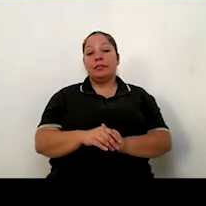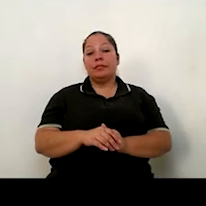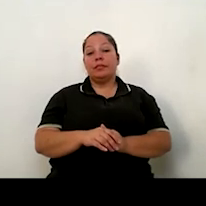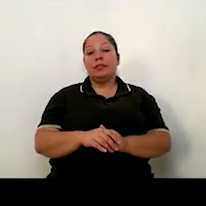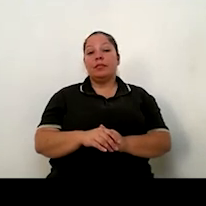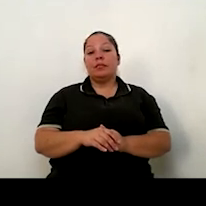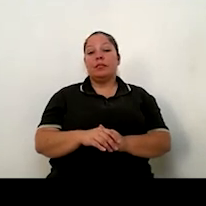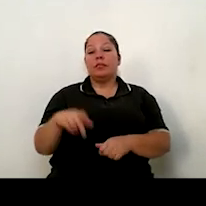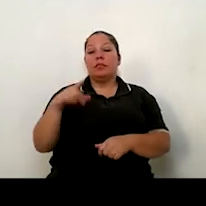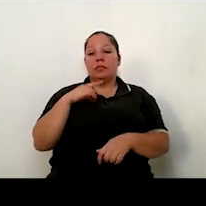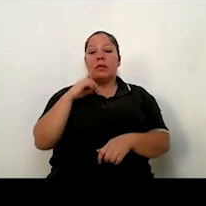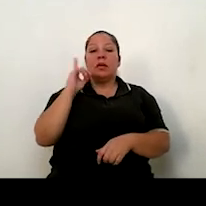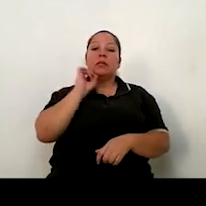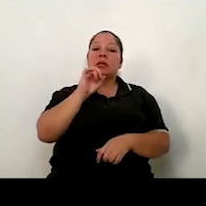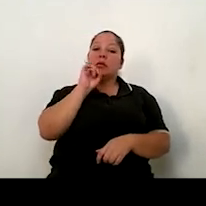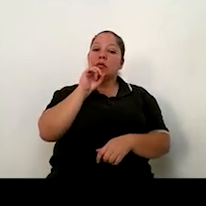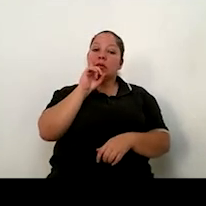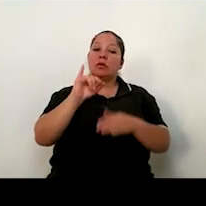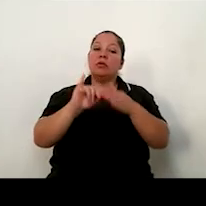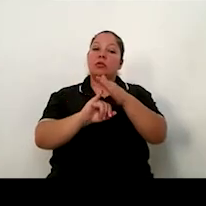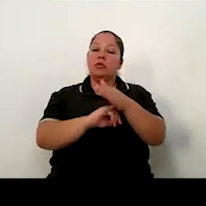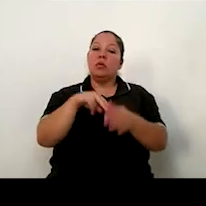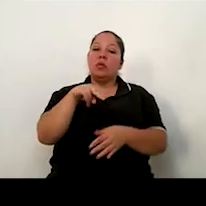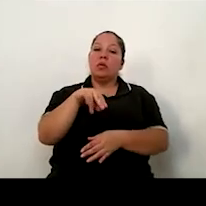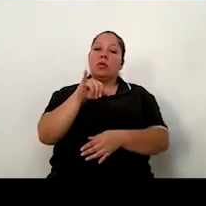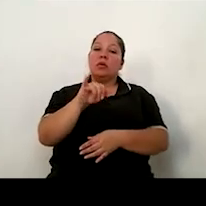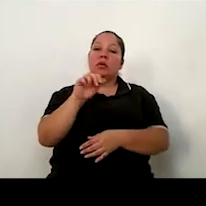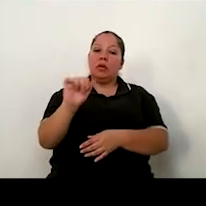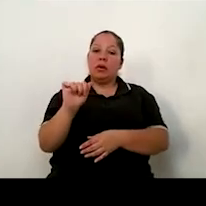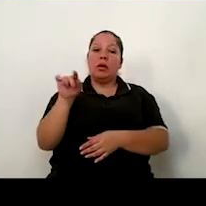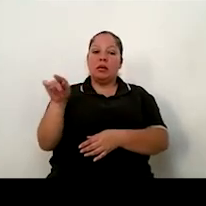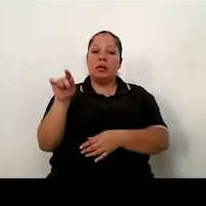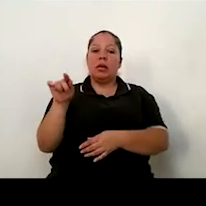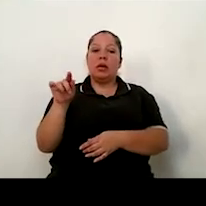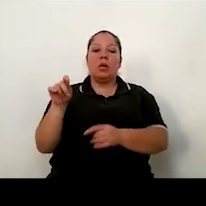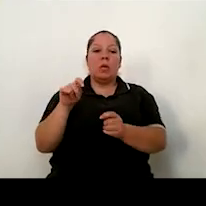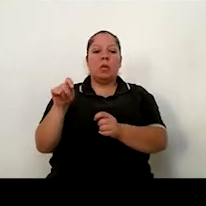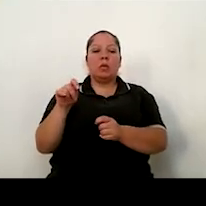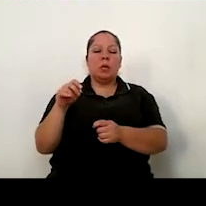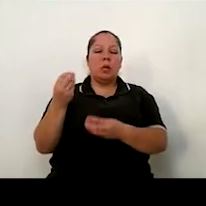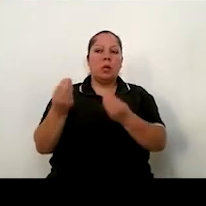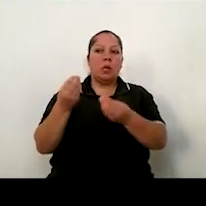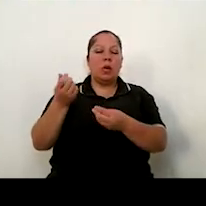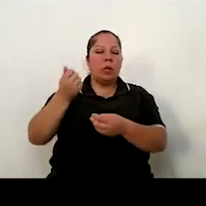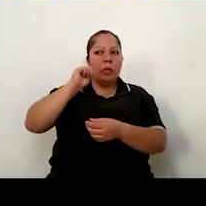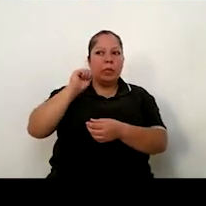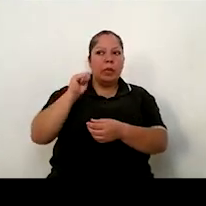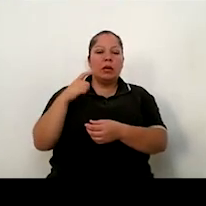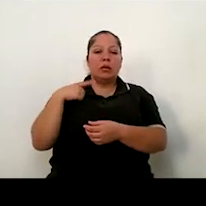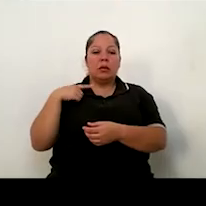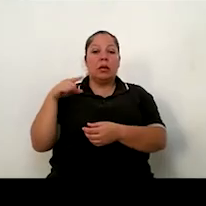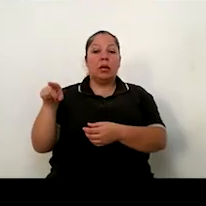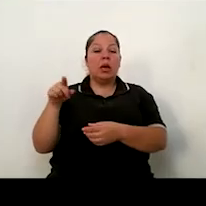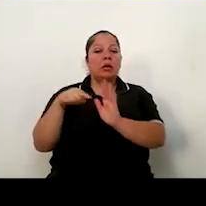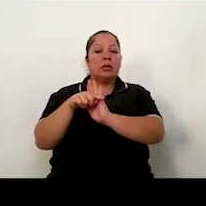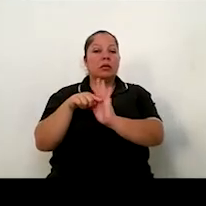dos Estados Unidos, que é o instituto que faz o controle do alcoolismo, eles estabeleceram que uma dose, para a gente entender qual que é a